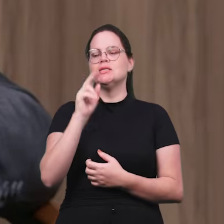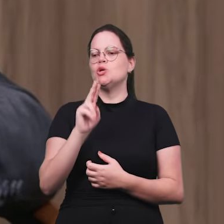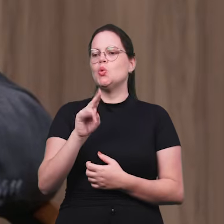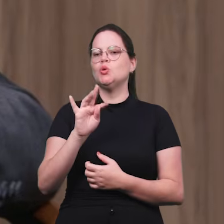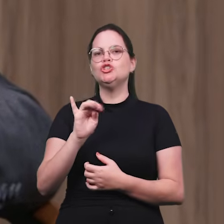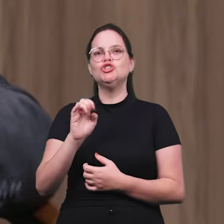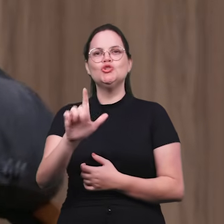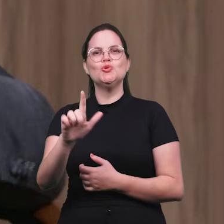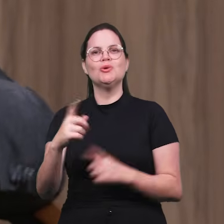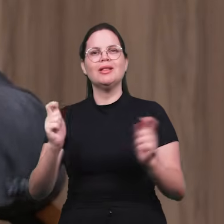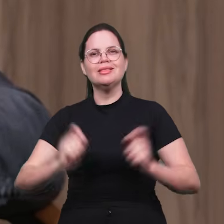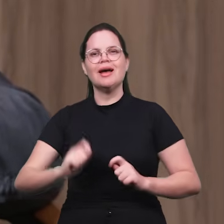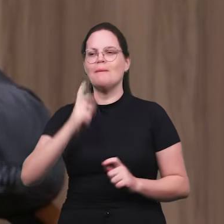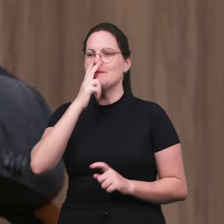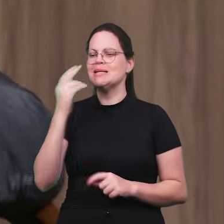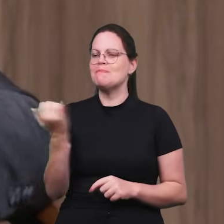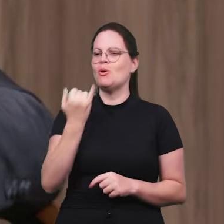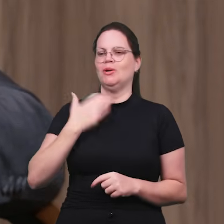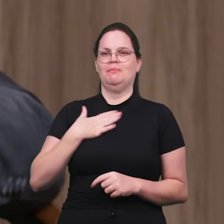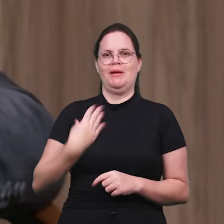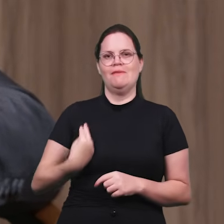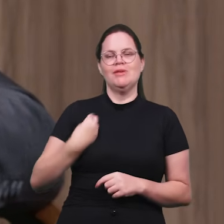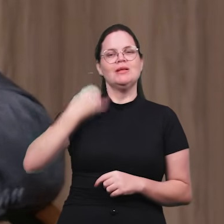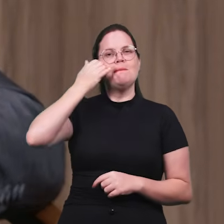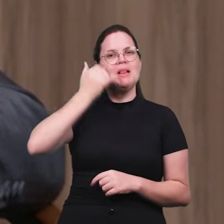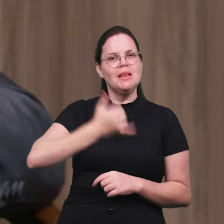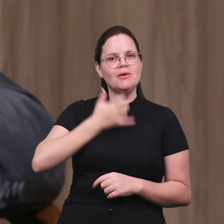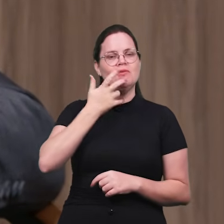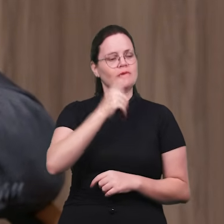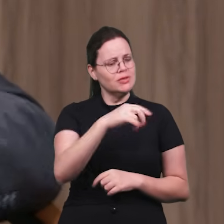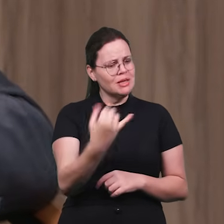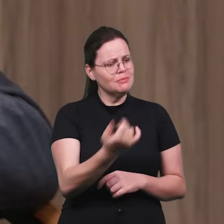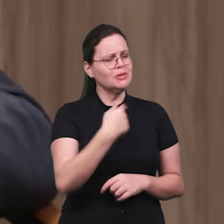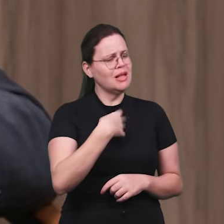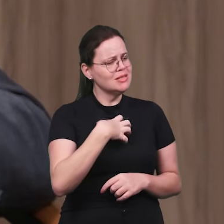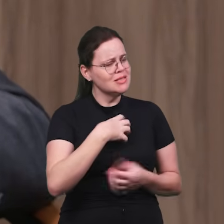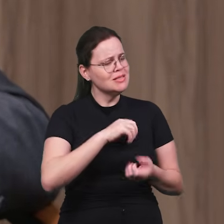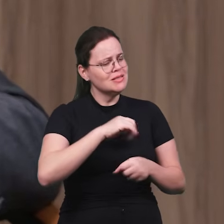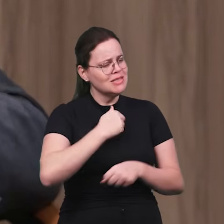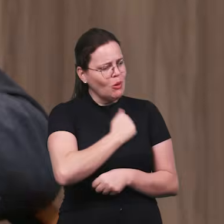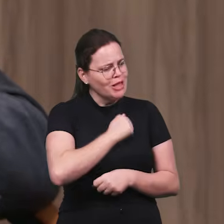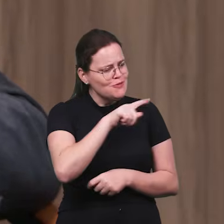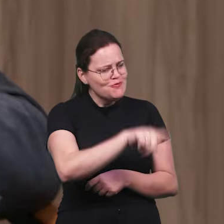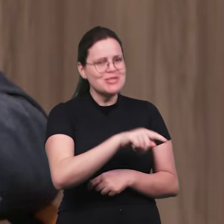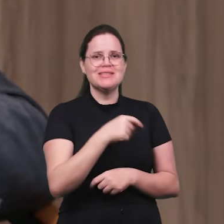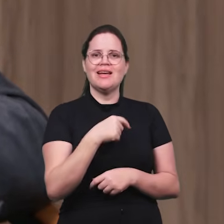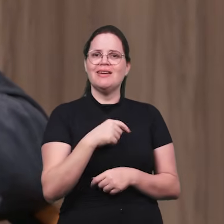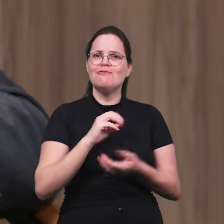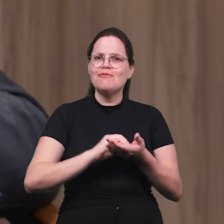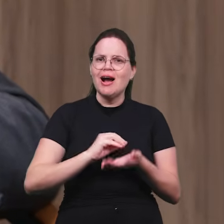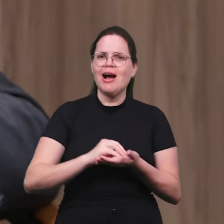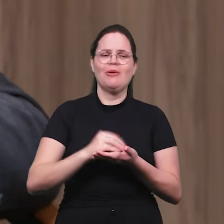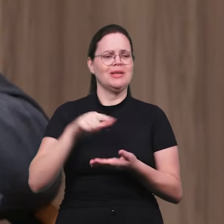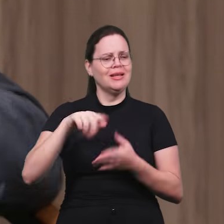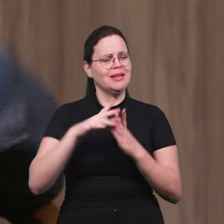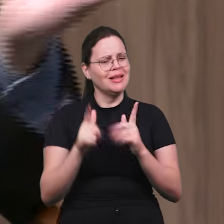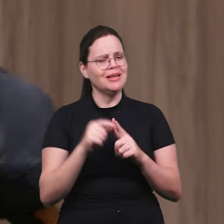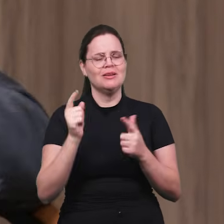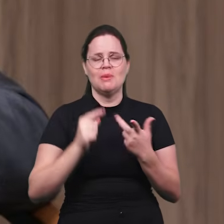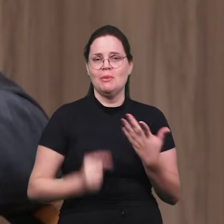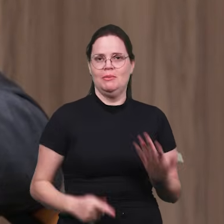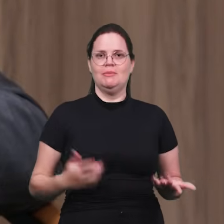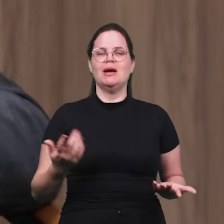importância com a vida dele. Alguém ligou, alguém falou que ele era importante, que estava sentindo falta. Então essa assistência nossa enquanto igreja, ela é fundamental